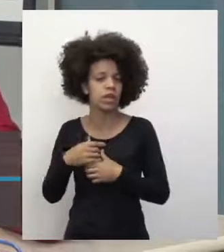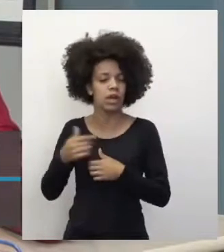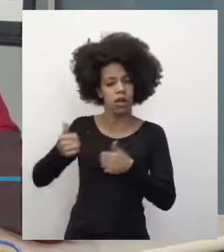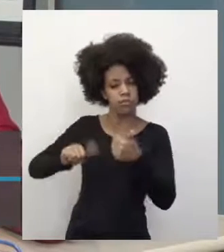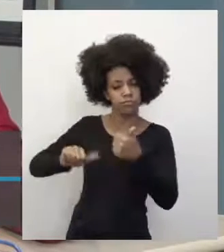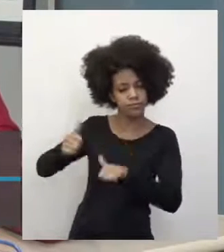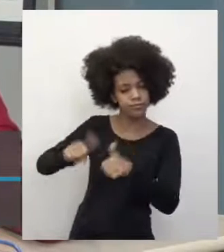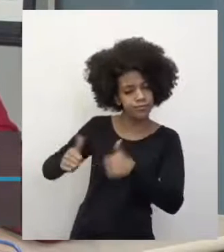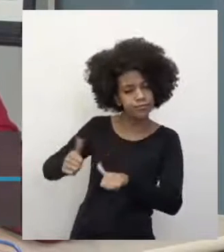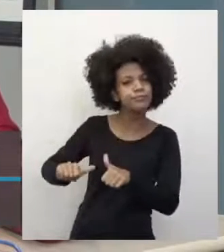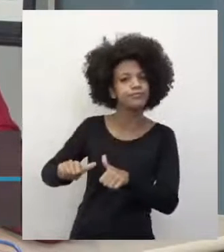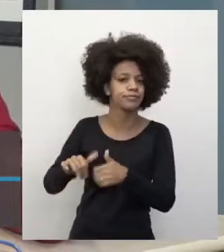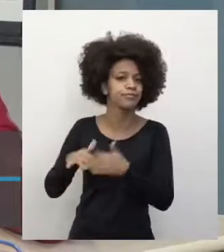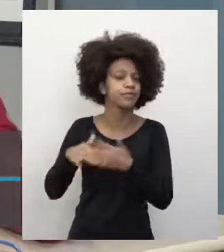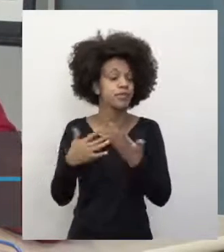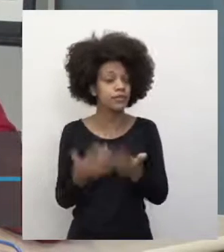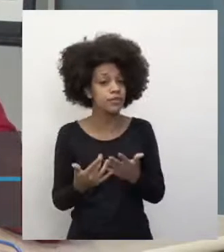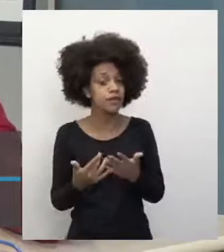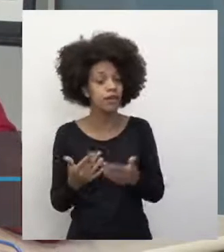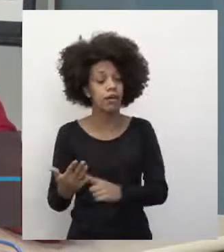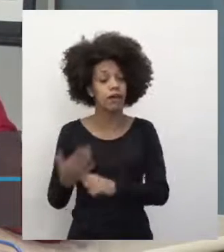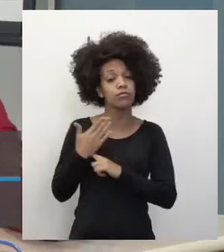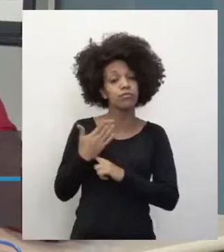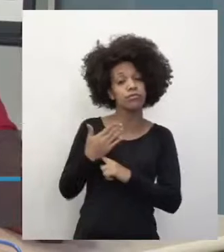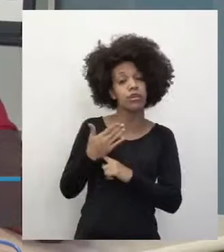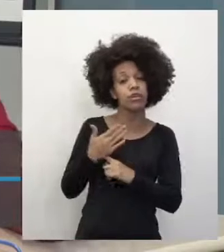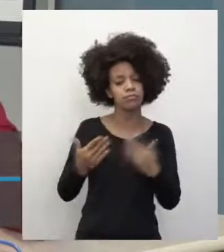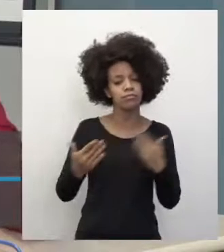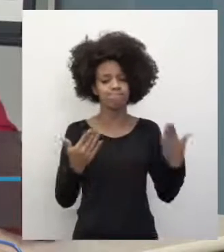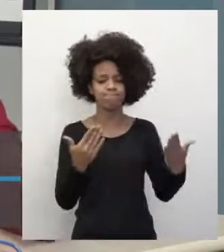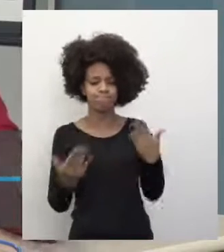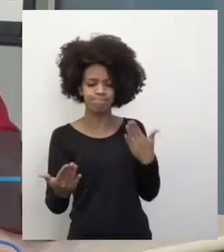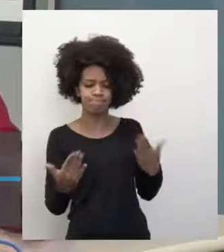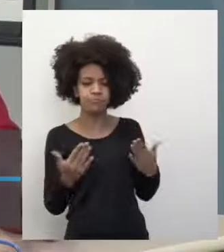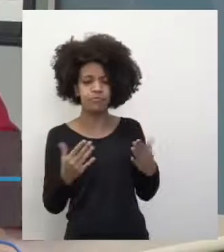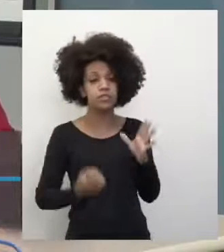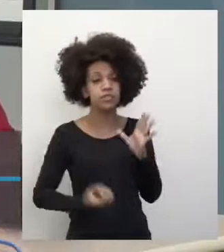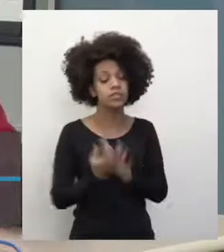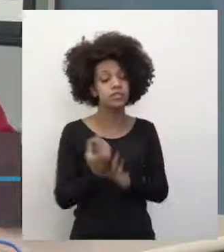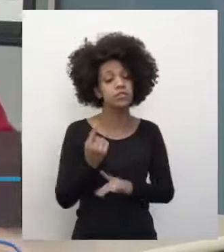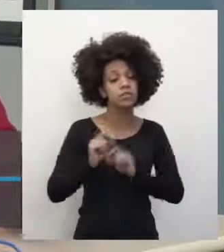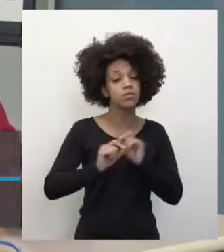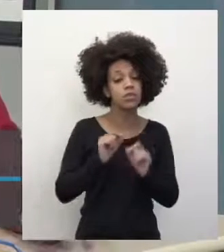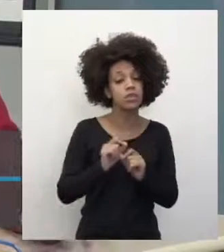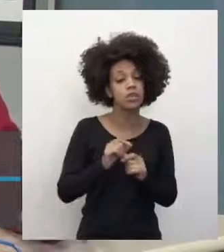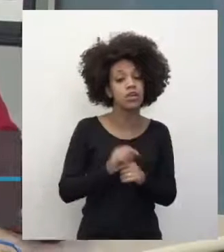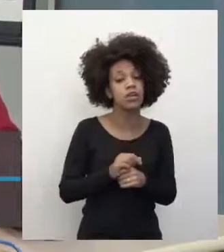conhecimento técnico que vai me ajudar a balizar essa obra e a criar sobre ela os chamados